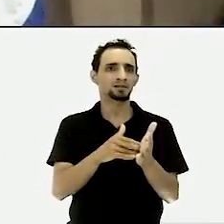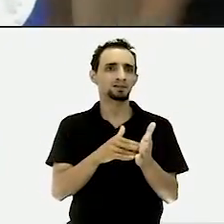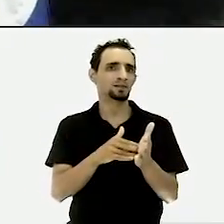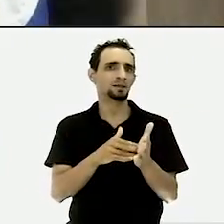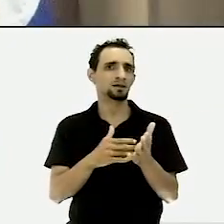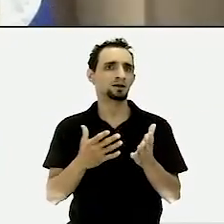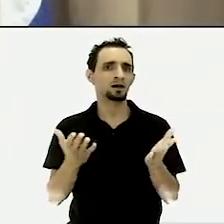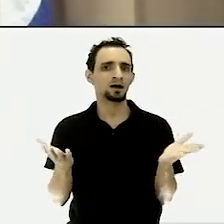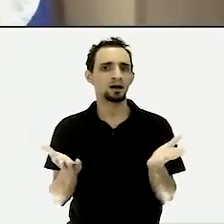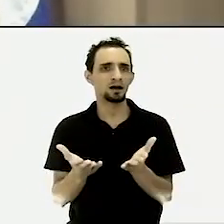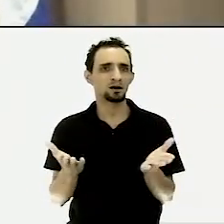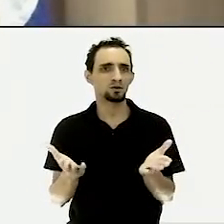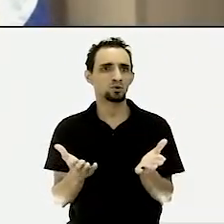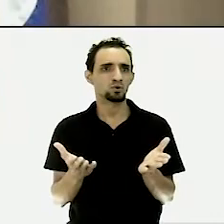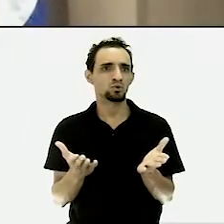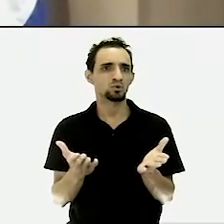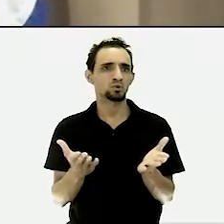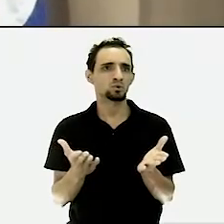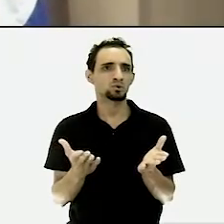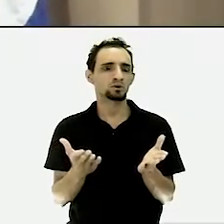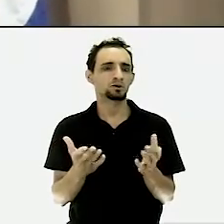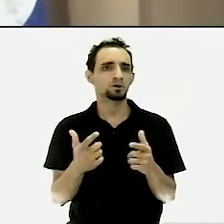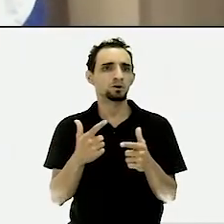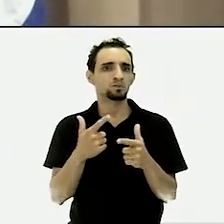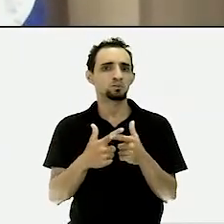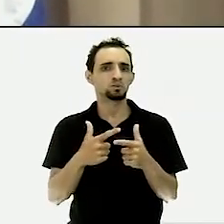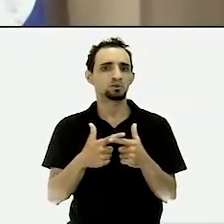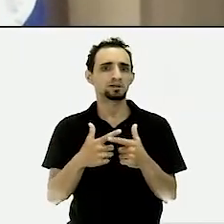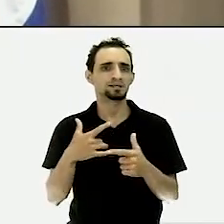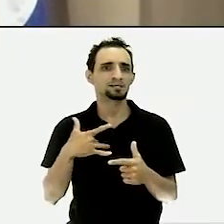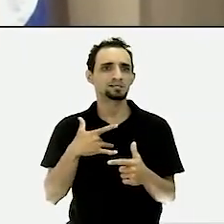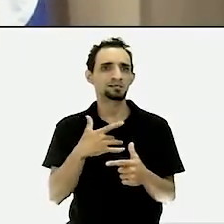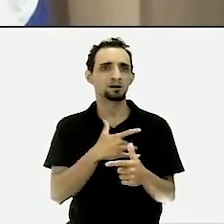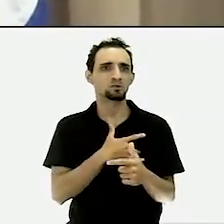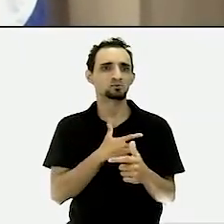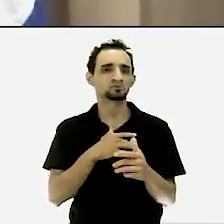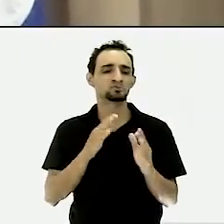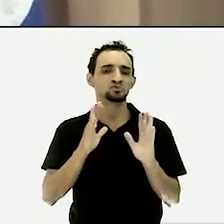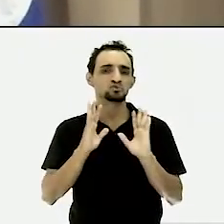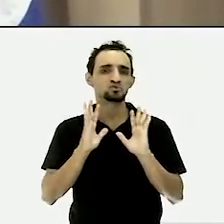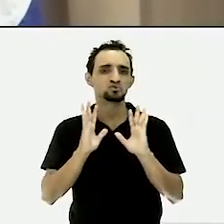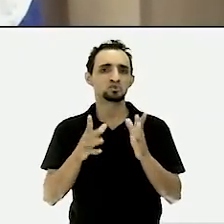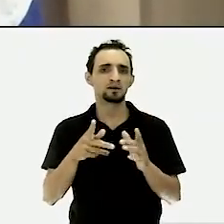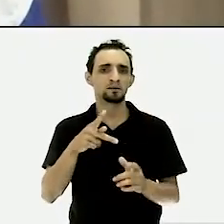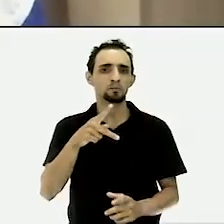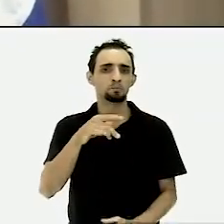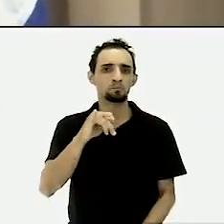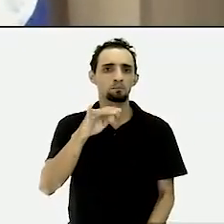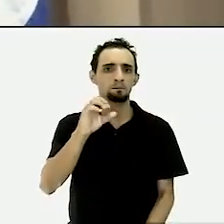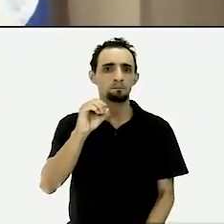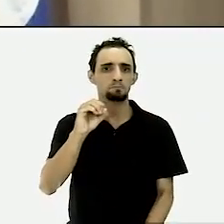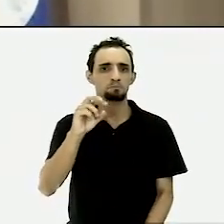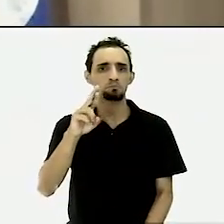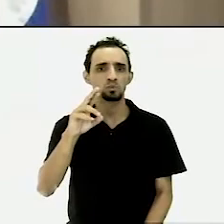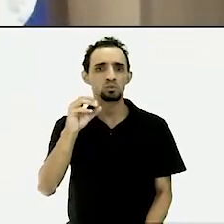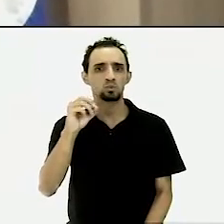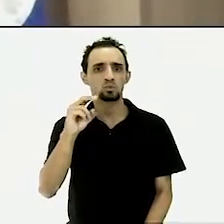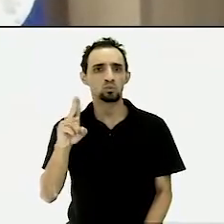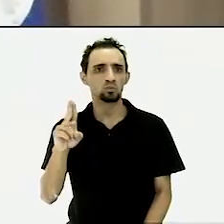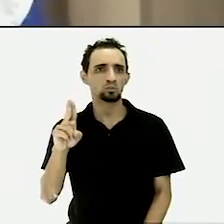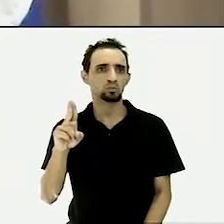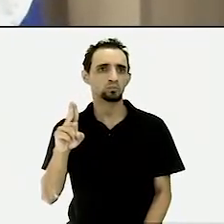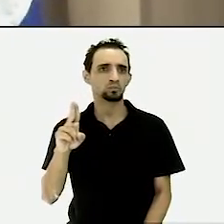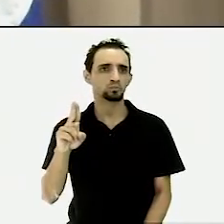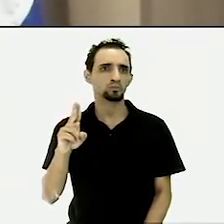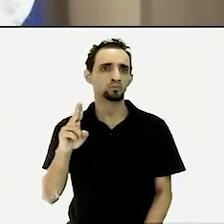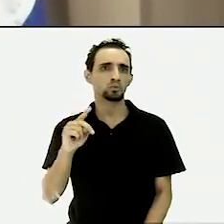Unimed, não têm acesso aos planos de saúde. Quantas delas morreram aguardando uma consulta, aguardando um resultado de exames?